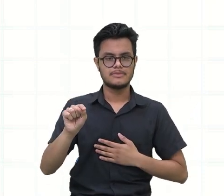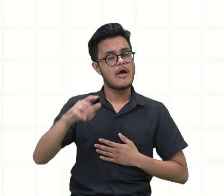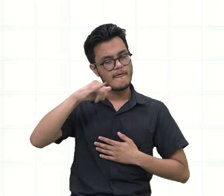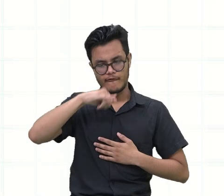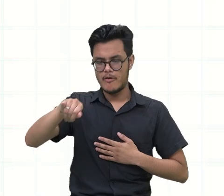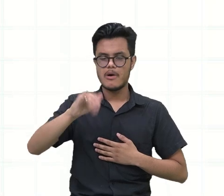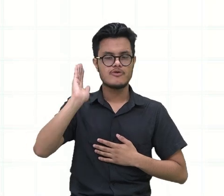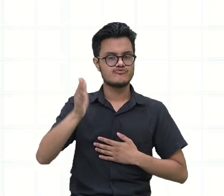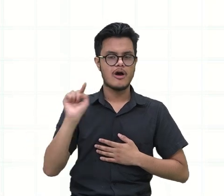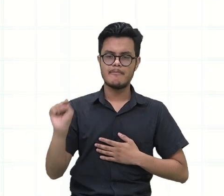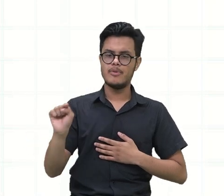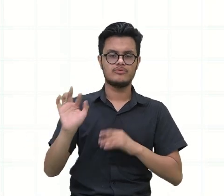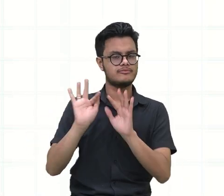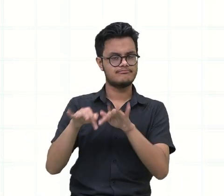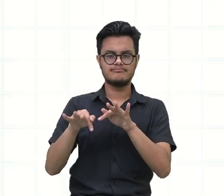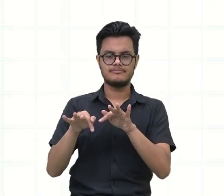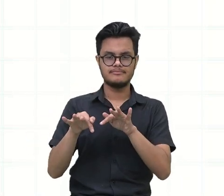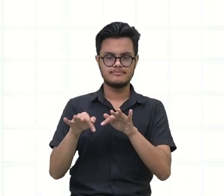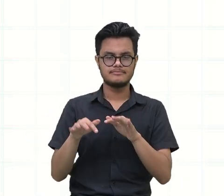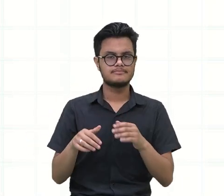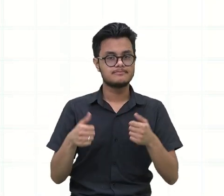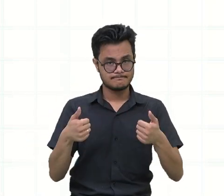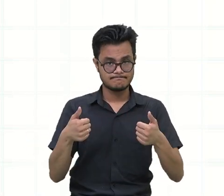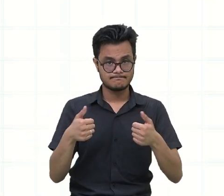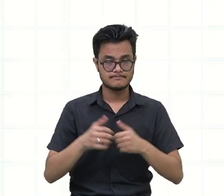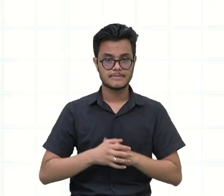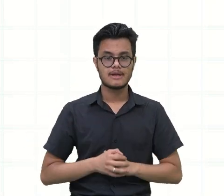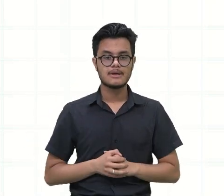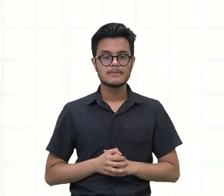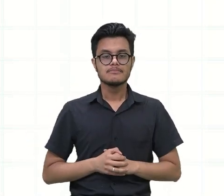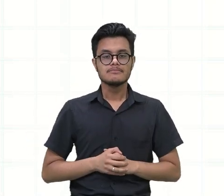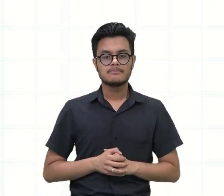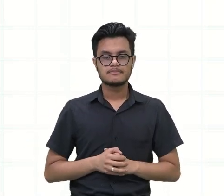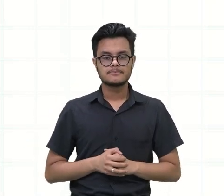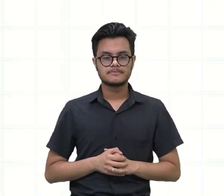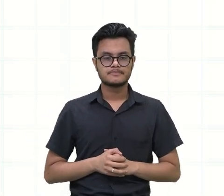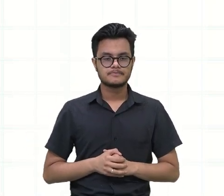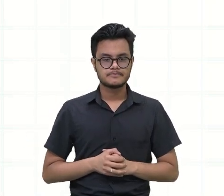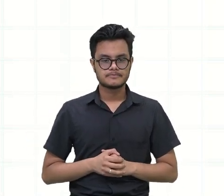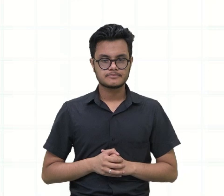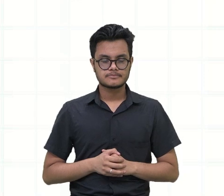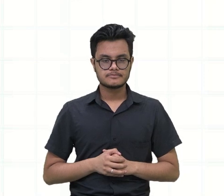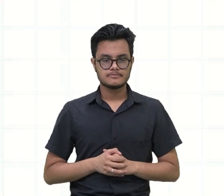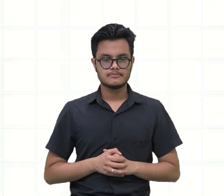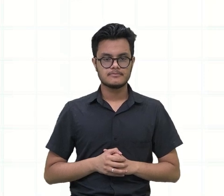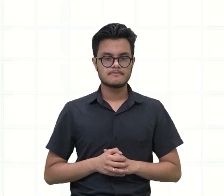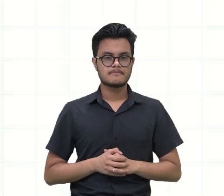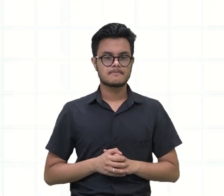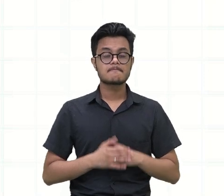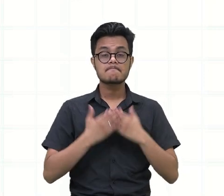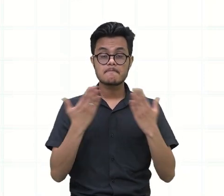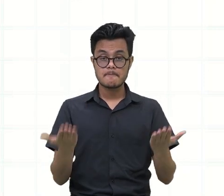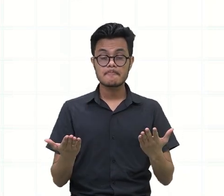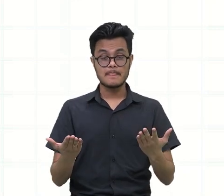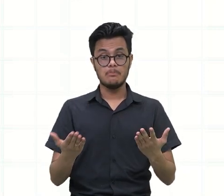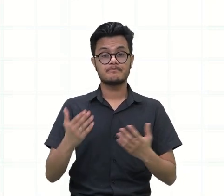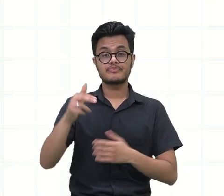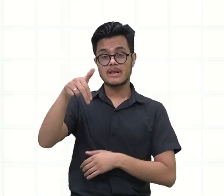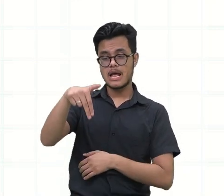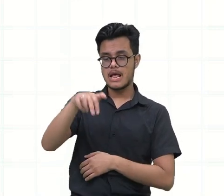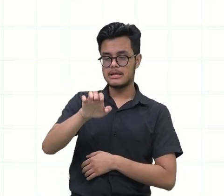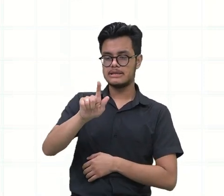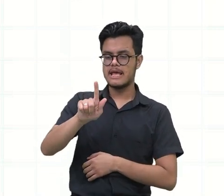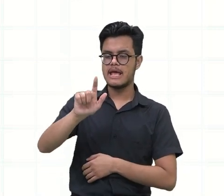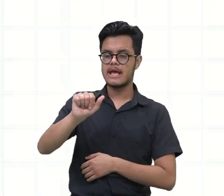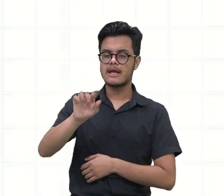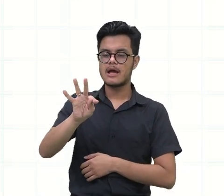informou, finalizou, com um ponto final, ok? Já as frases declarativas negativas,